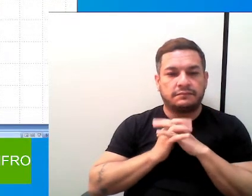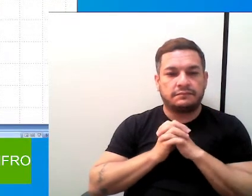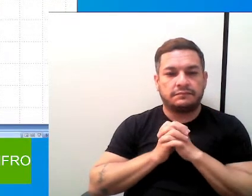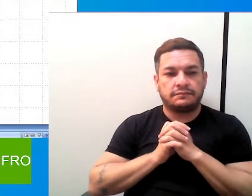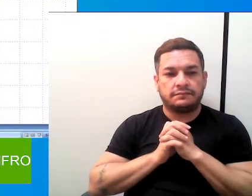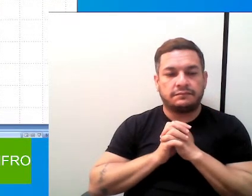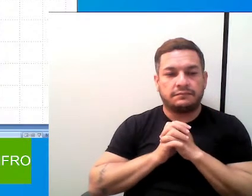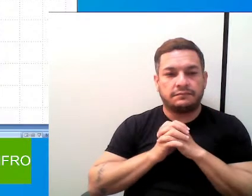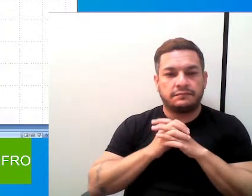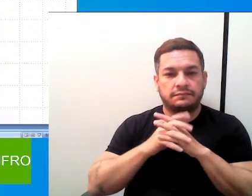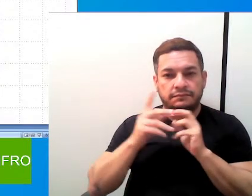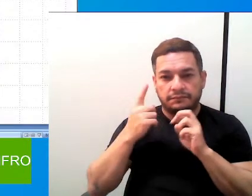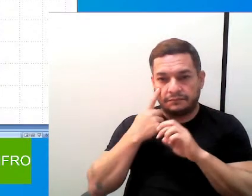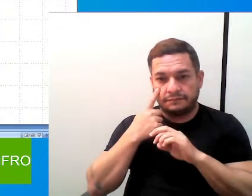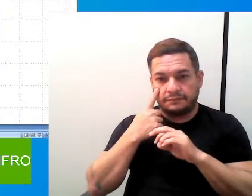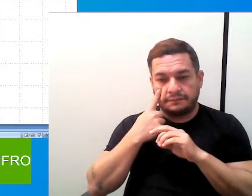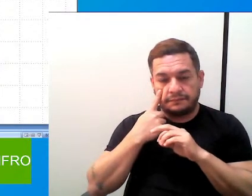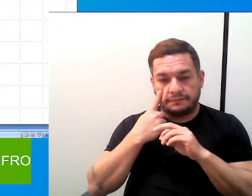Agora.